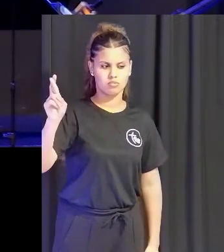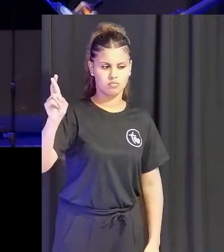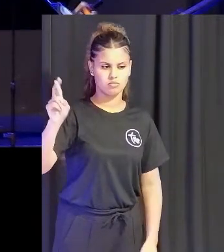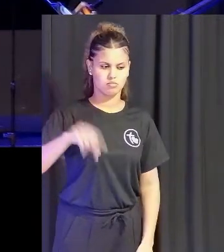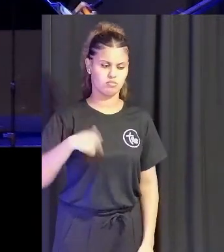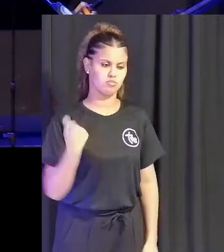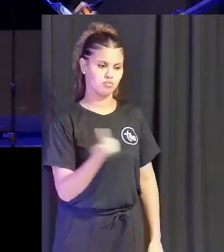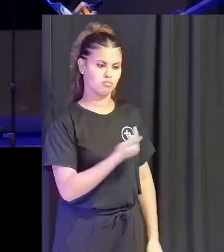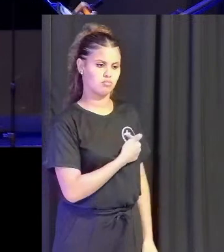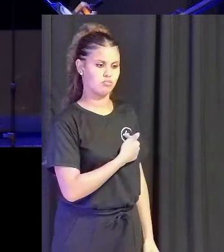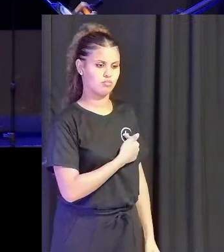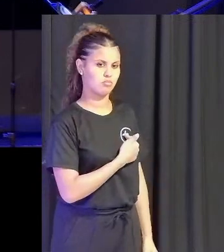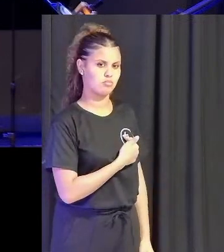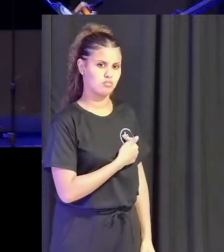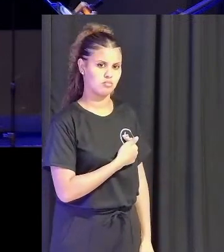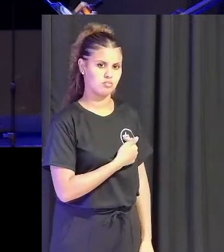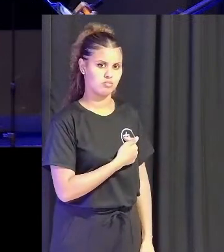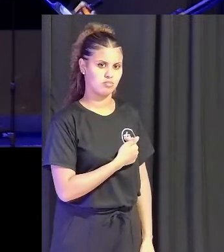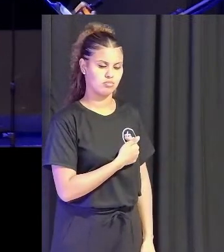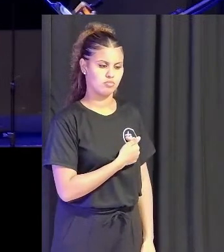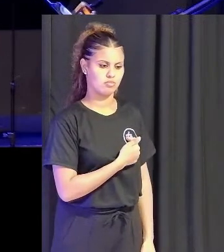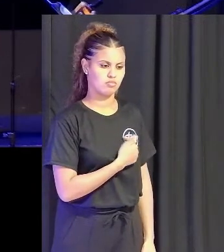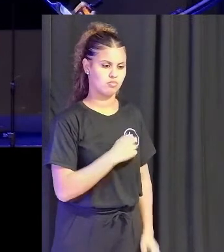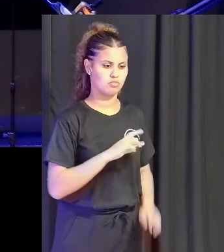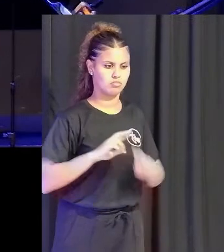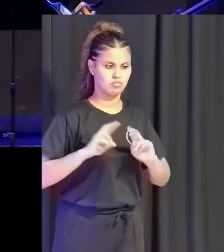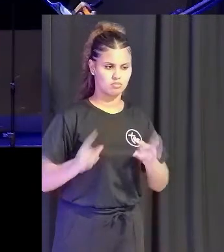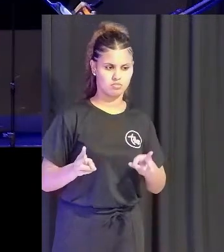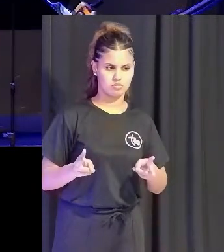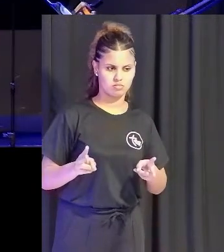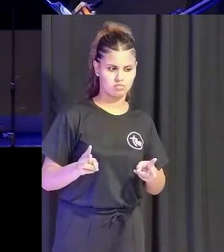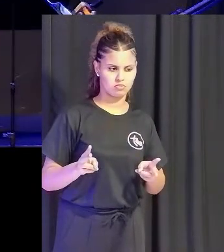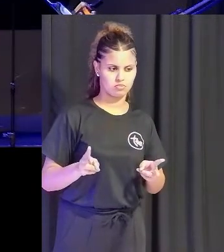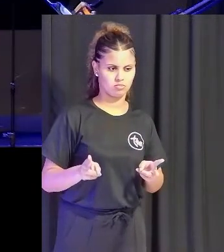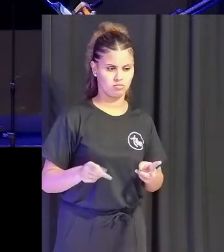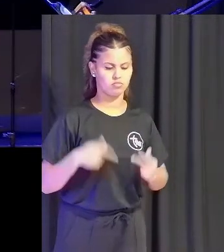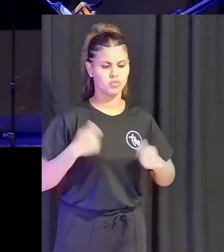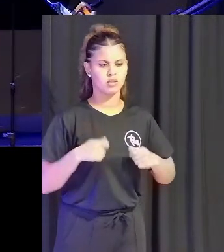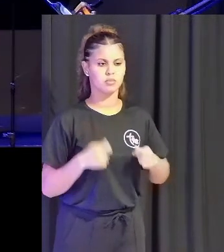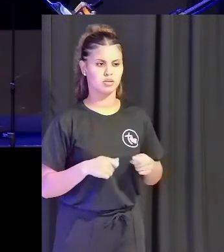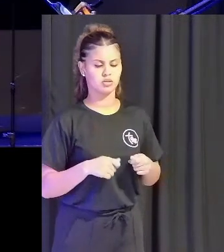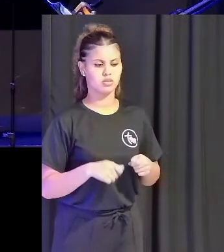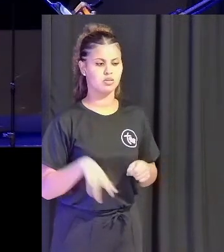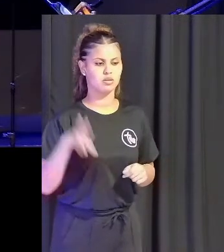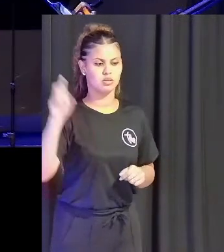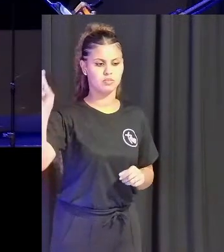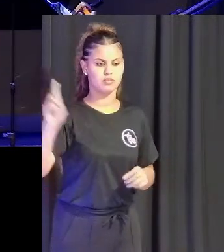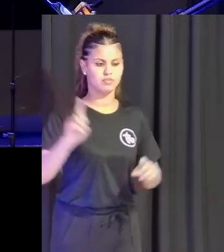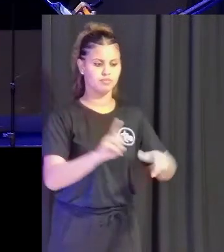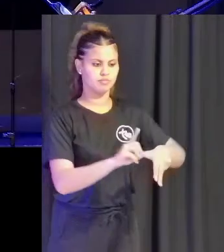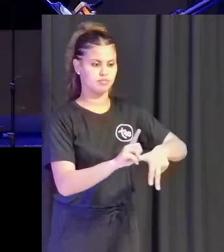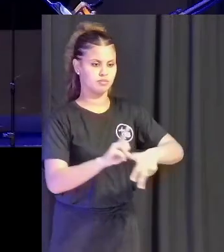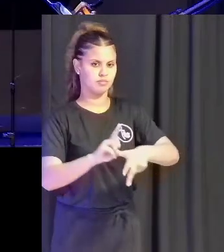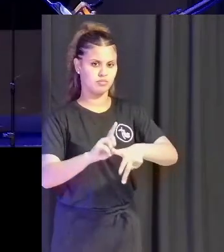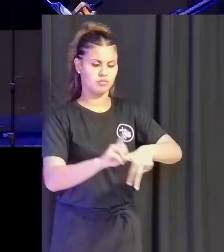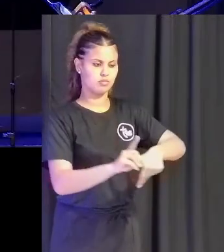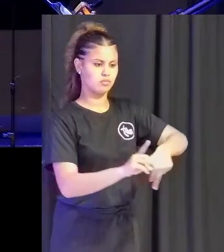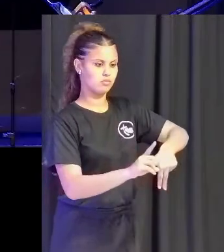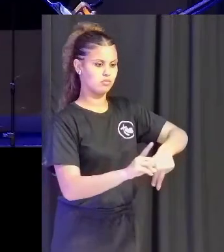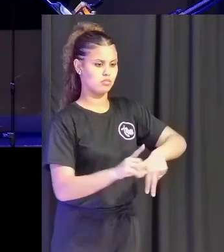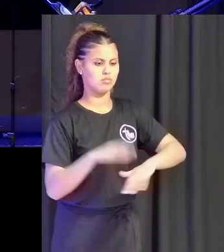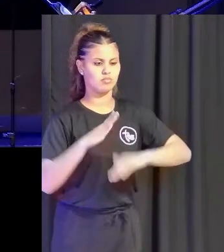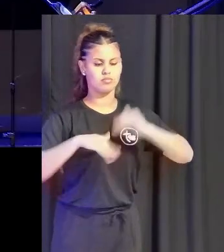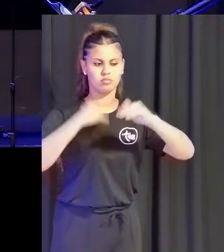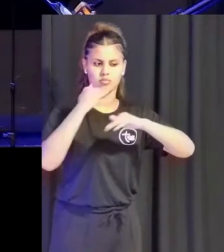uma realidade em nossas vidas. Busquemos caminhar junto com Jesus, crescendo em fé e em fidelidade e